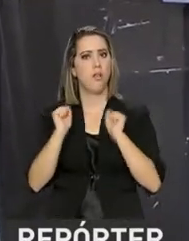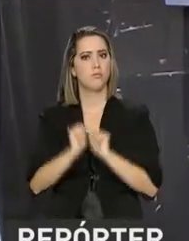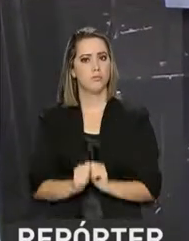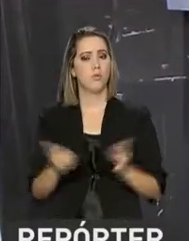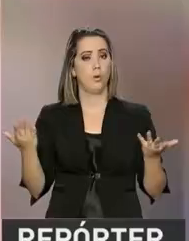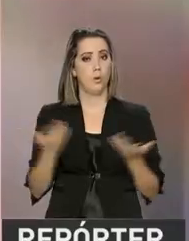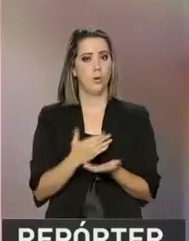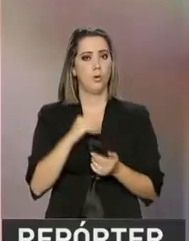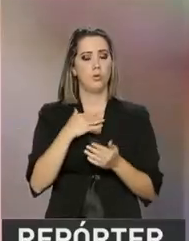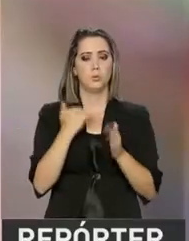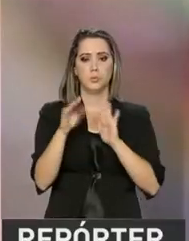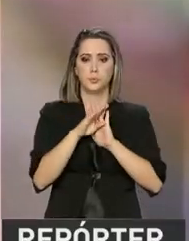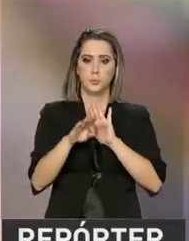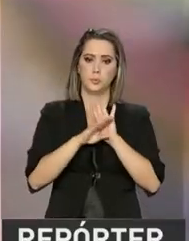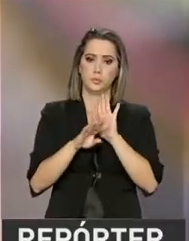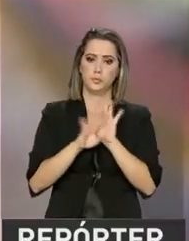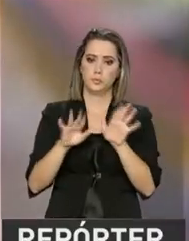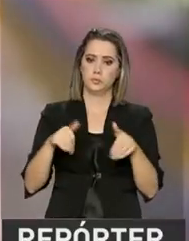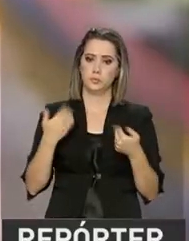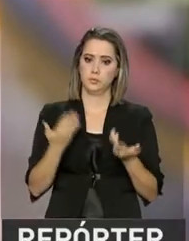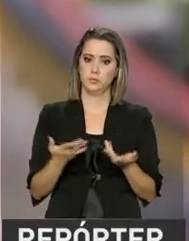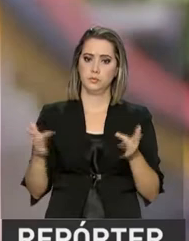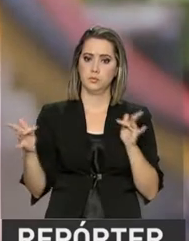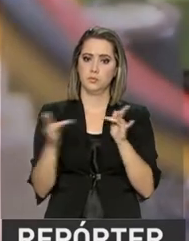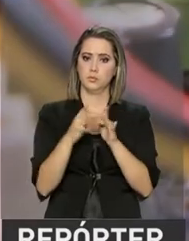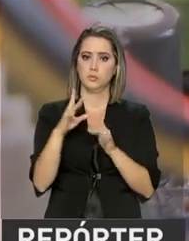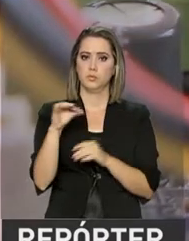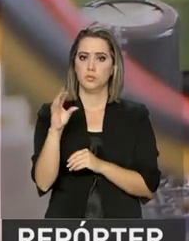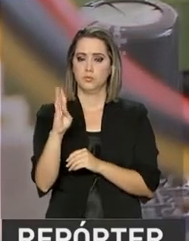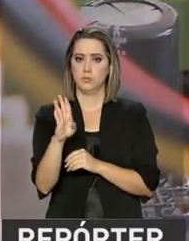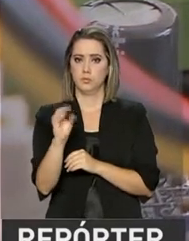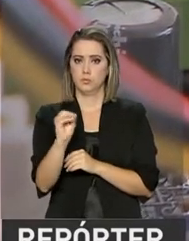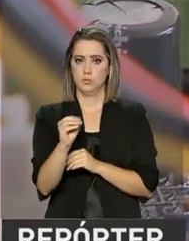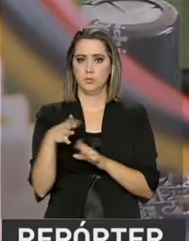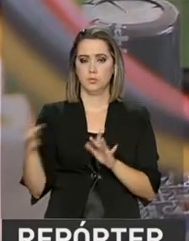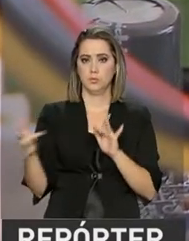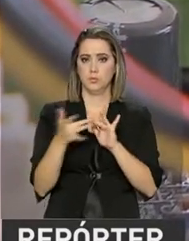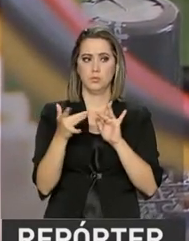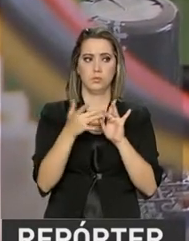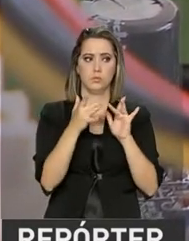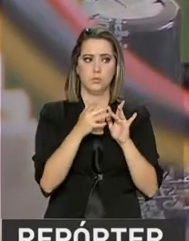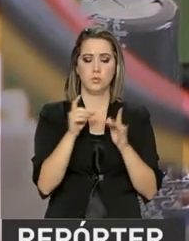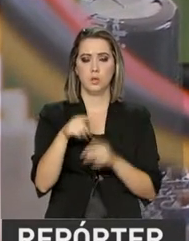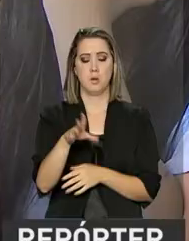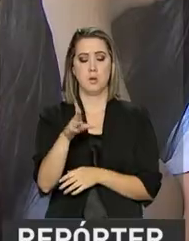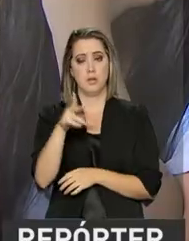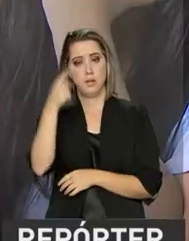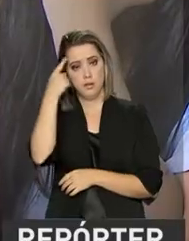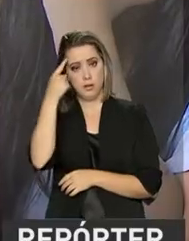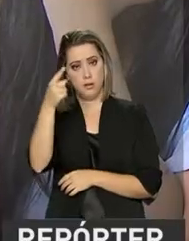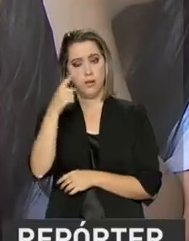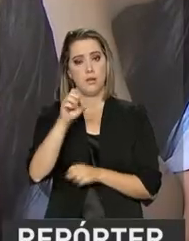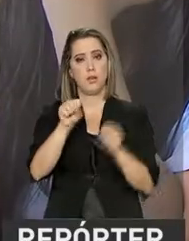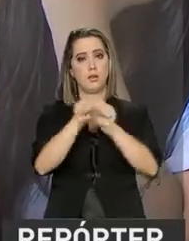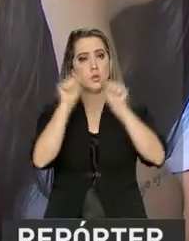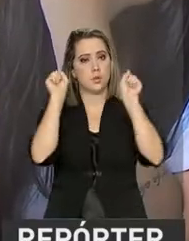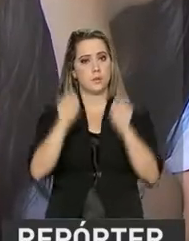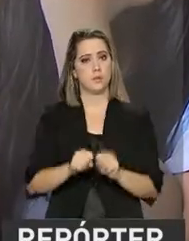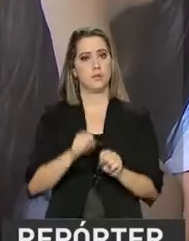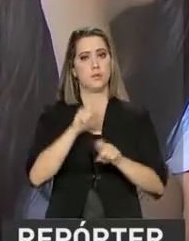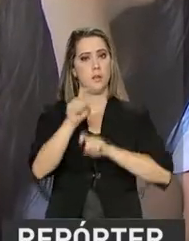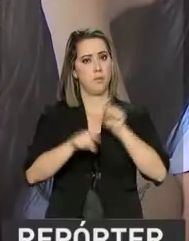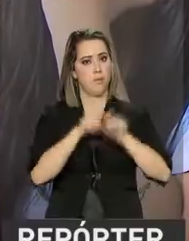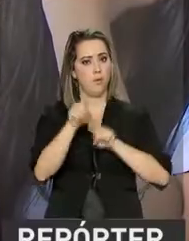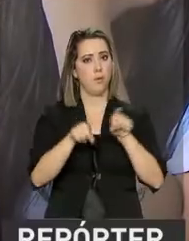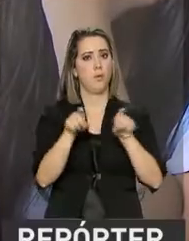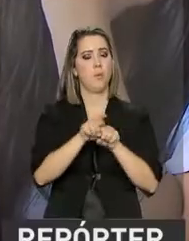dos projetos. E assim, além da robótica, são associados conceitos de sistemas, informática,